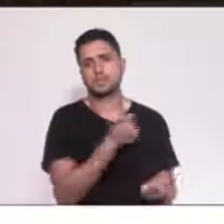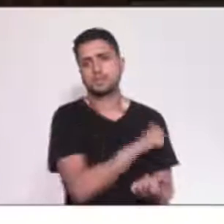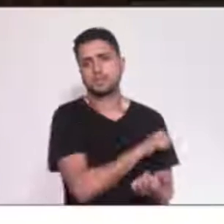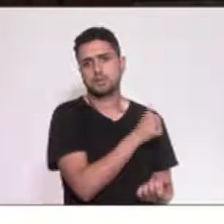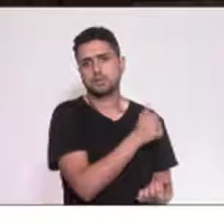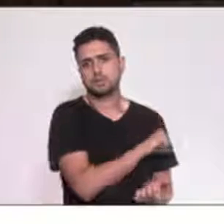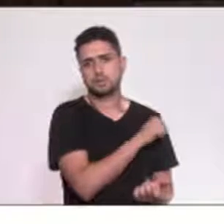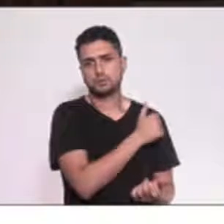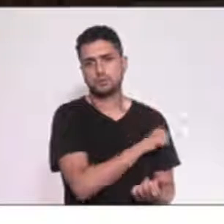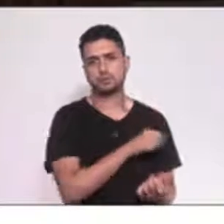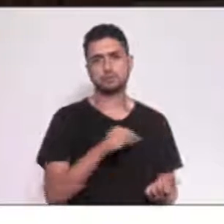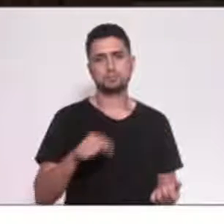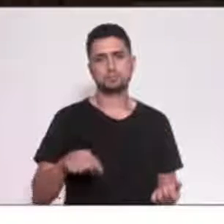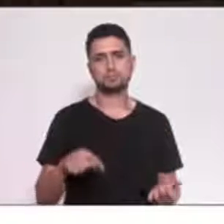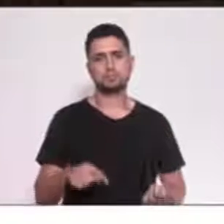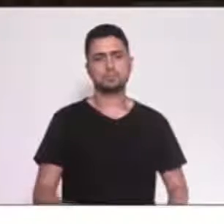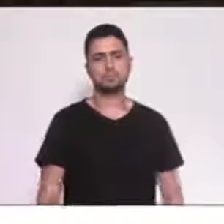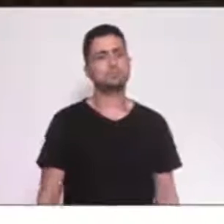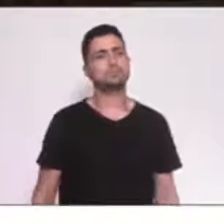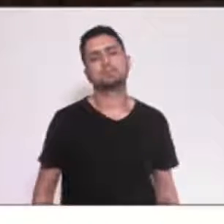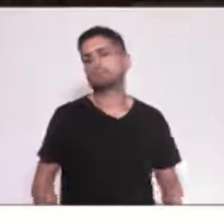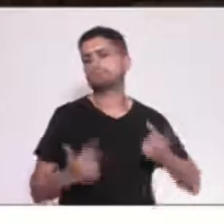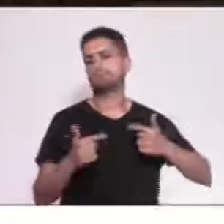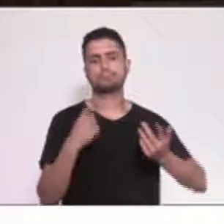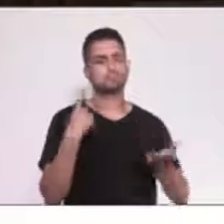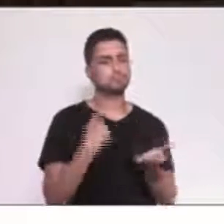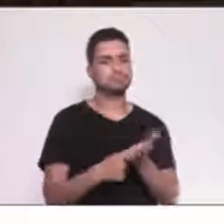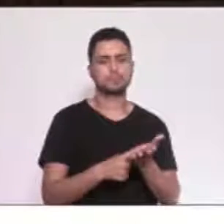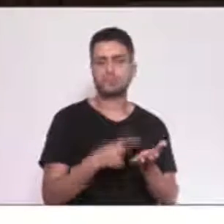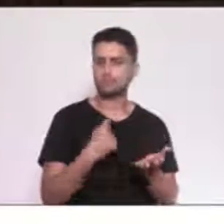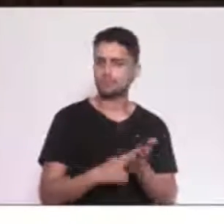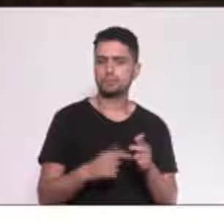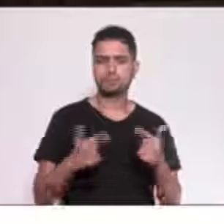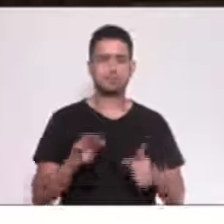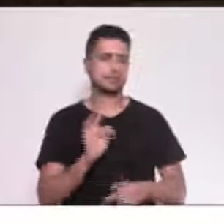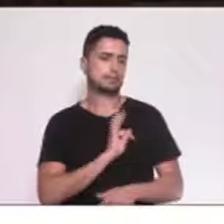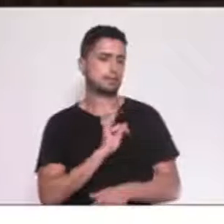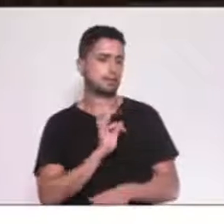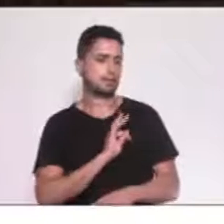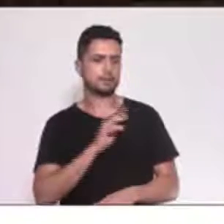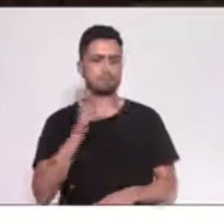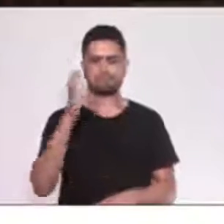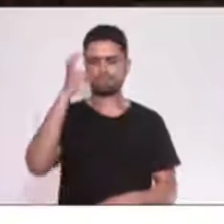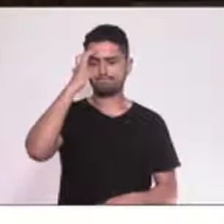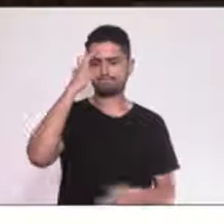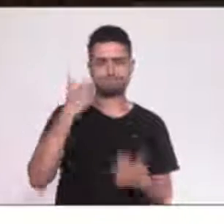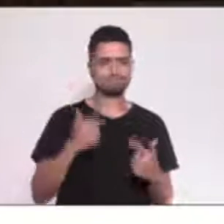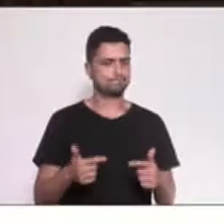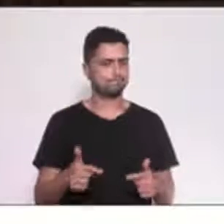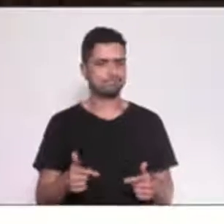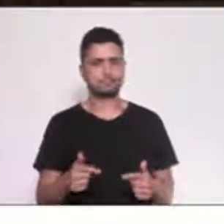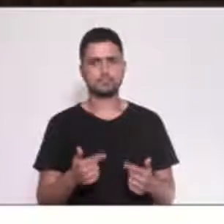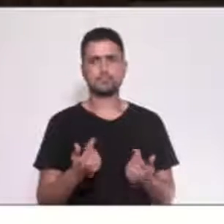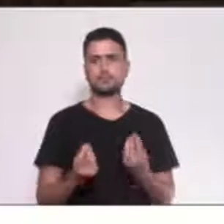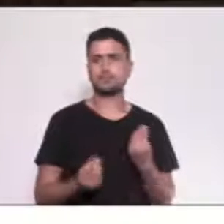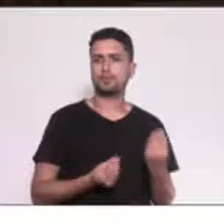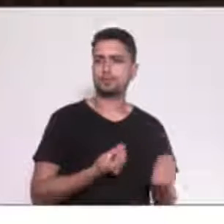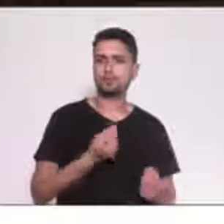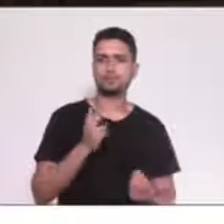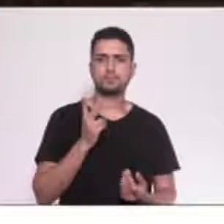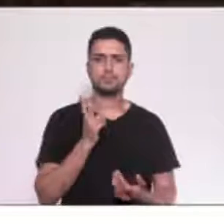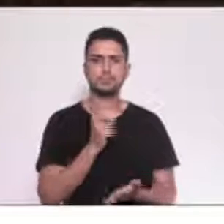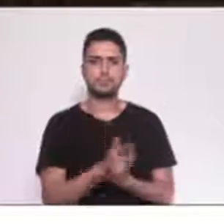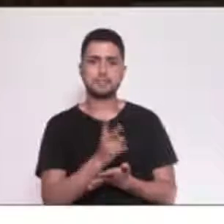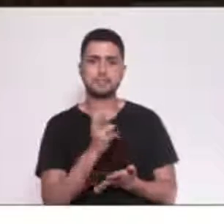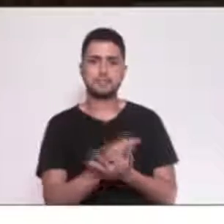Janeiro, por descompromisso, por incompetência técnica, por improvisação, pelas mais diferentes